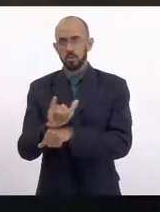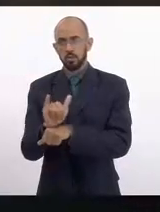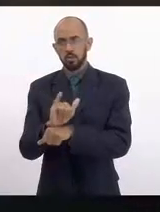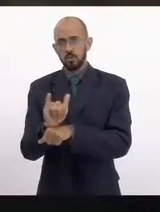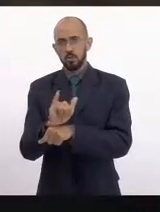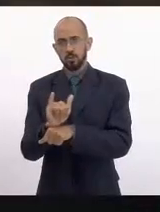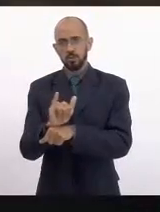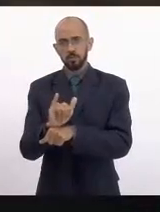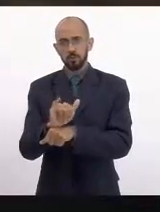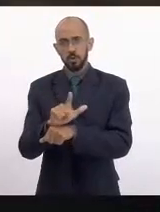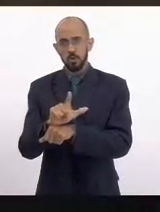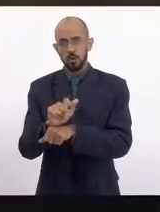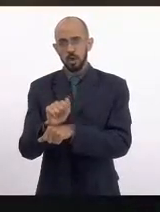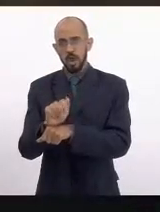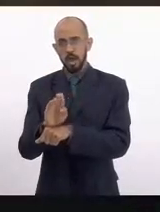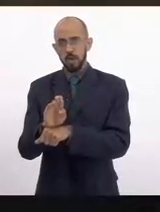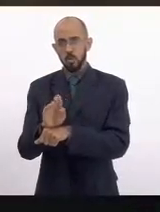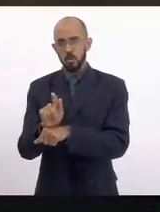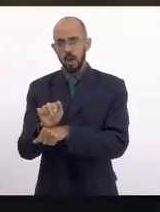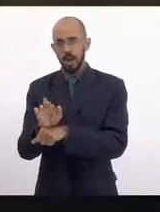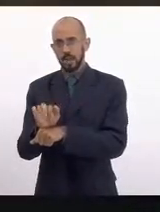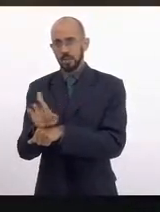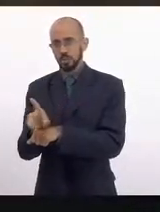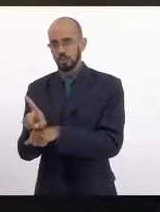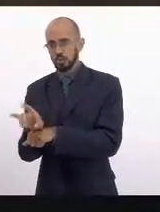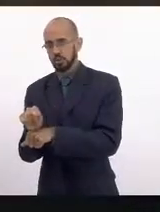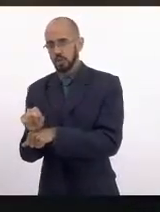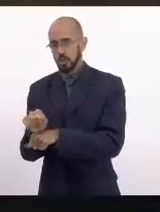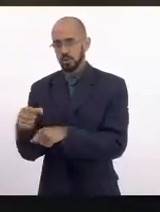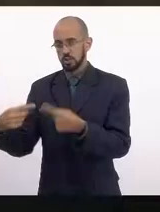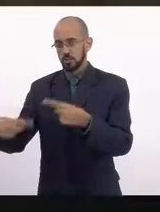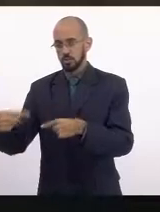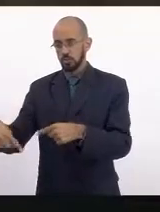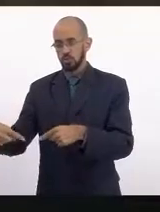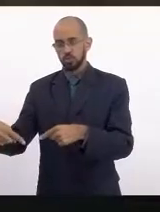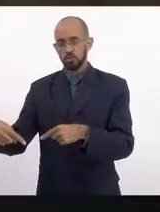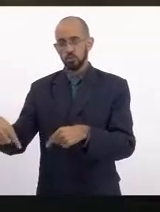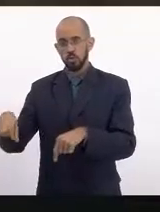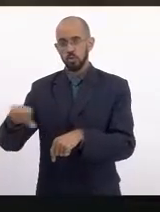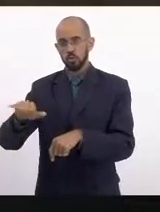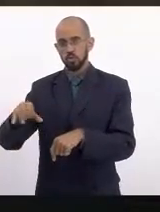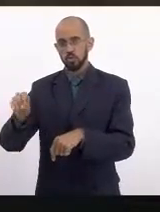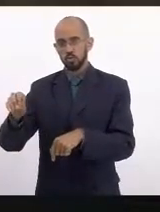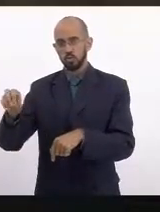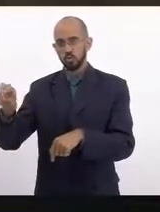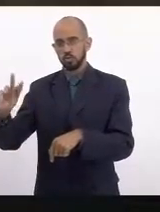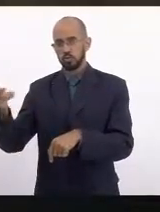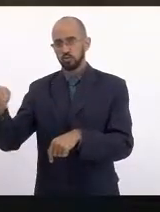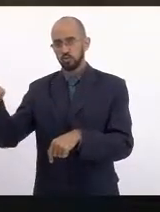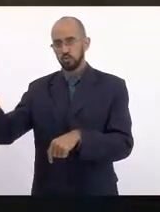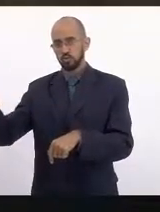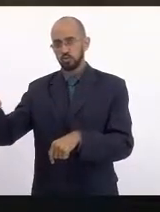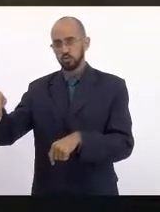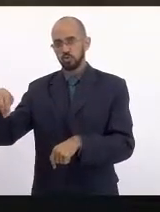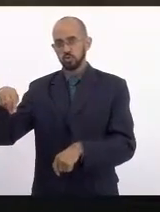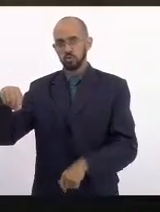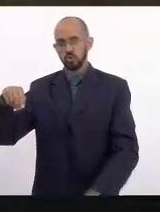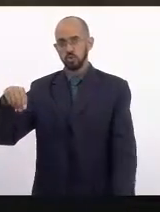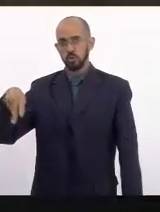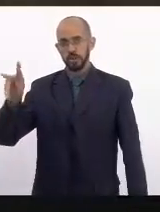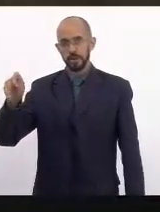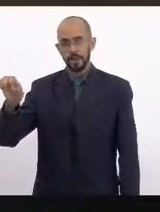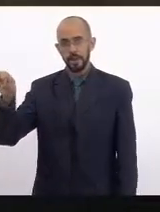Guardia querendo pegar o espaço do John Kennedy eu não vejo em Paris Orly querendo pegar o espaço dos carros legal